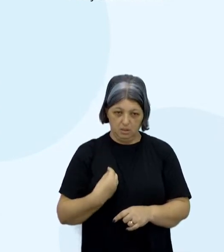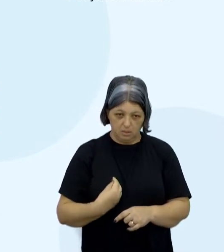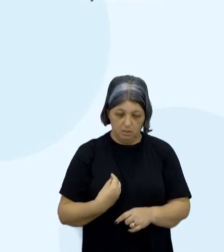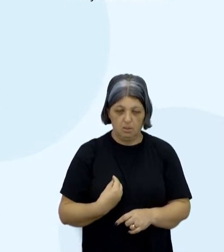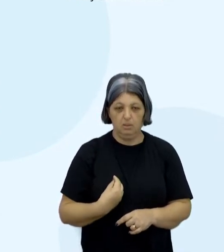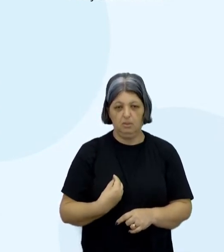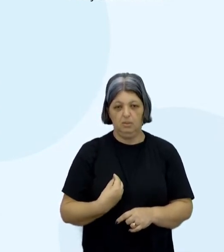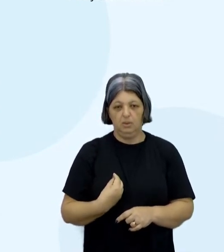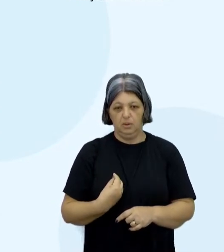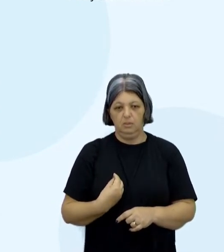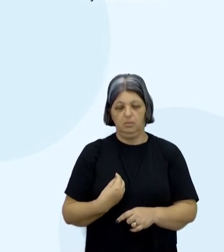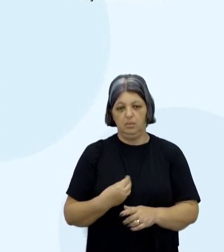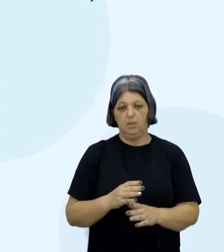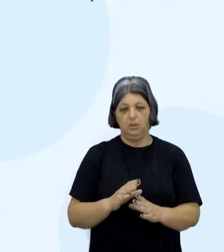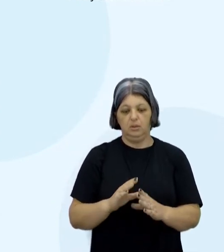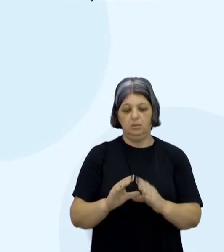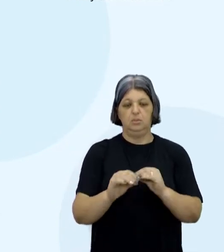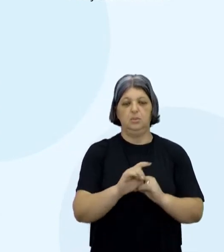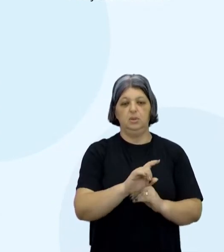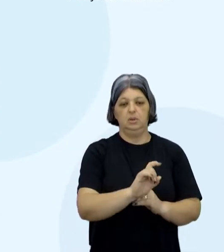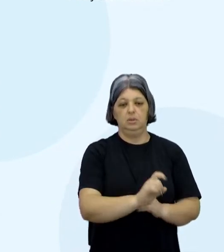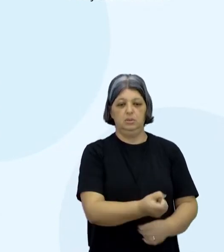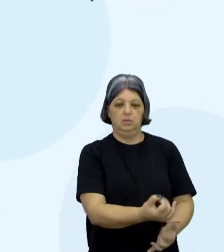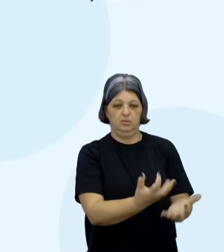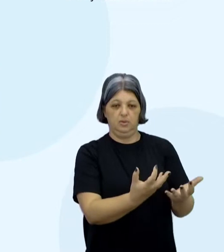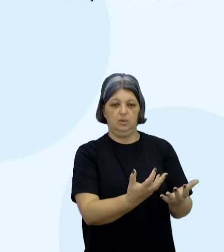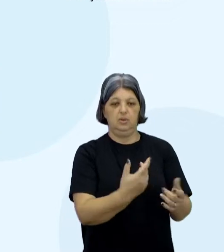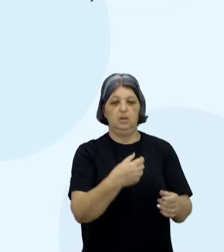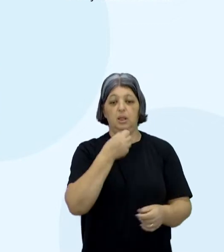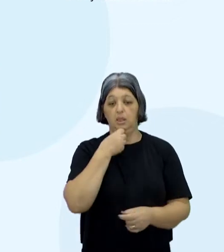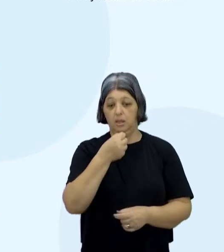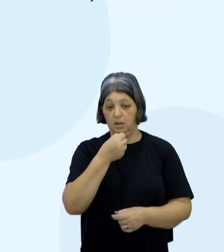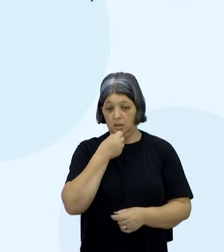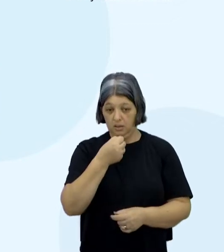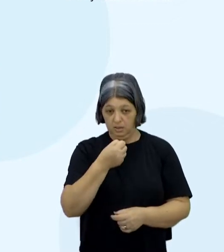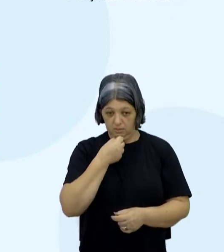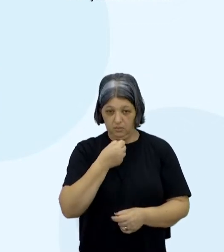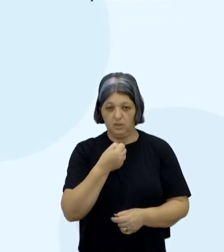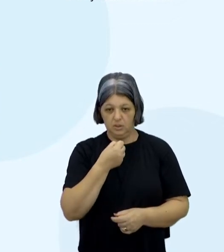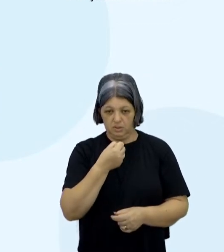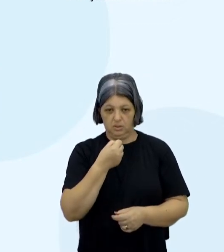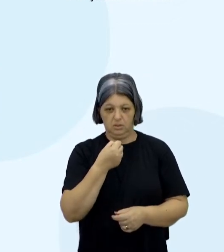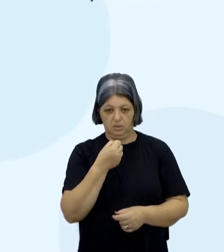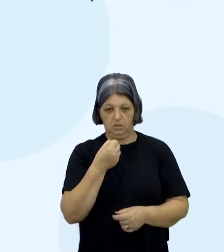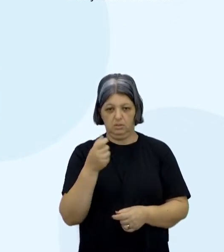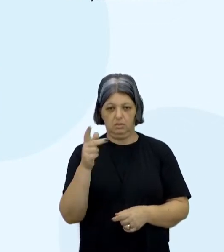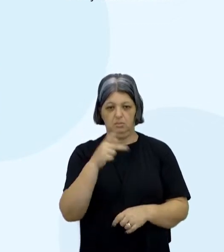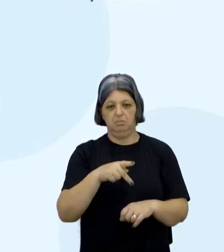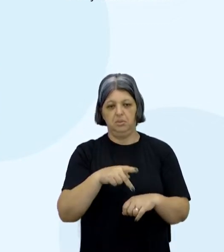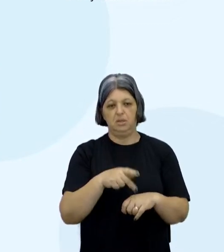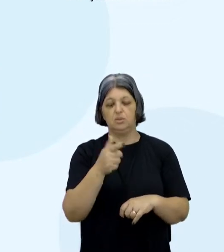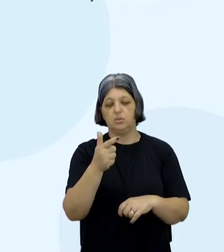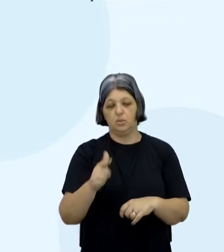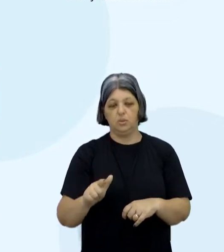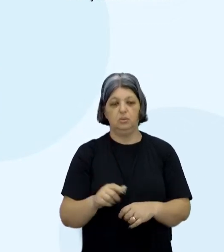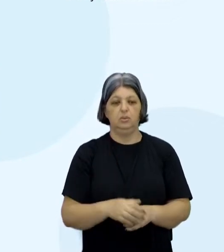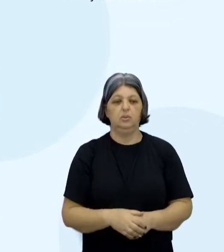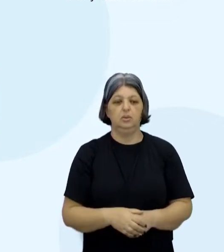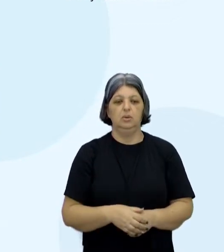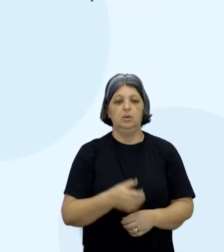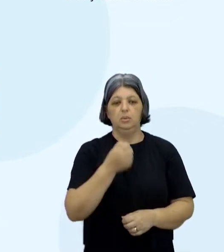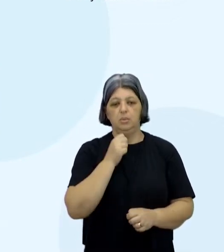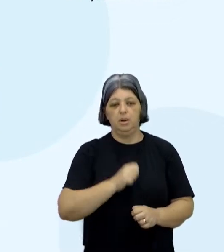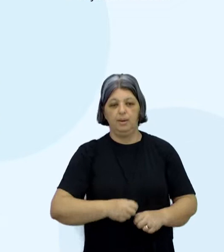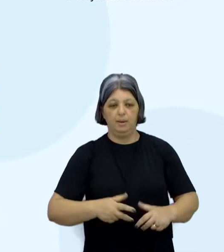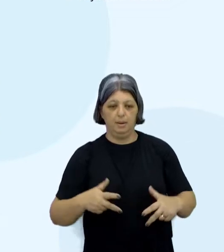exclusiva ao Le Monde Diplomatique Brasil. Acho que é isso, hein, que fala, pelo amor de Deus. O rapper analisa a